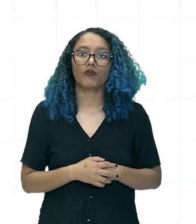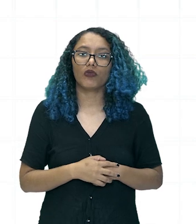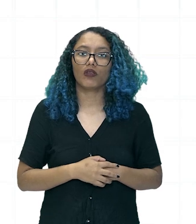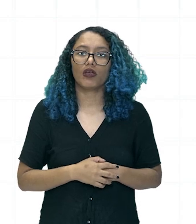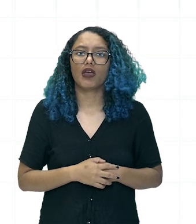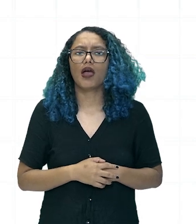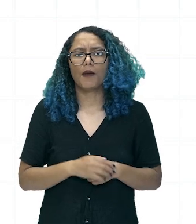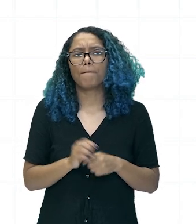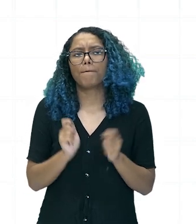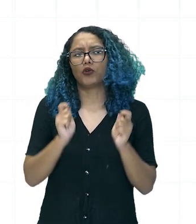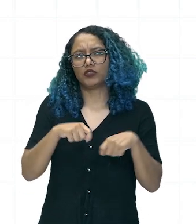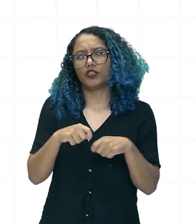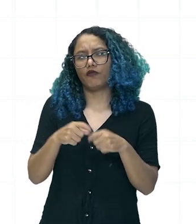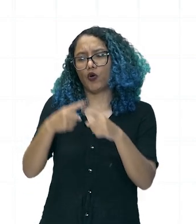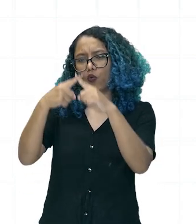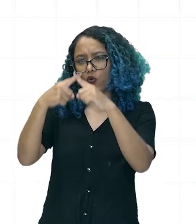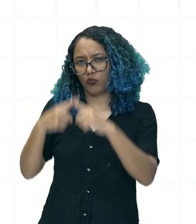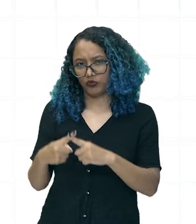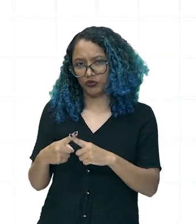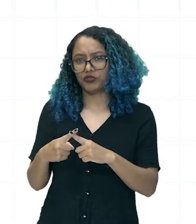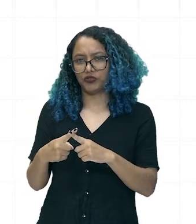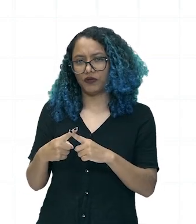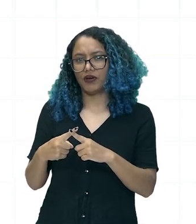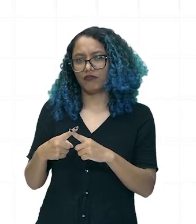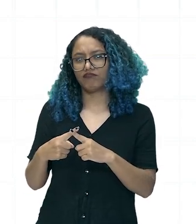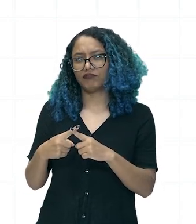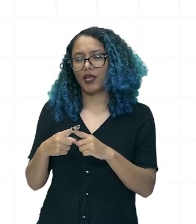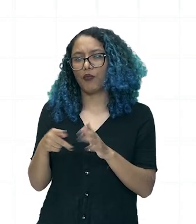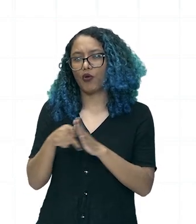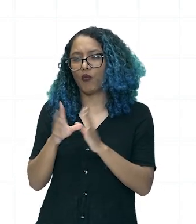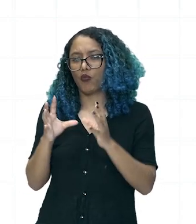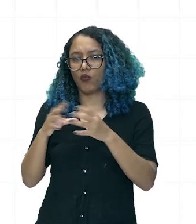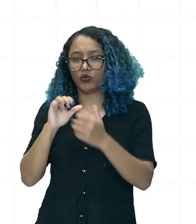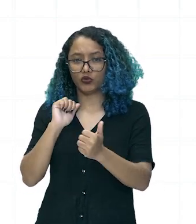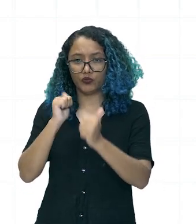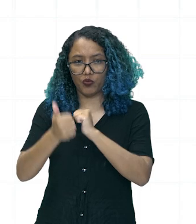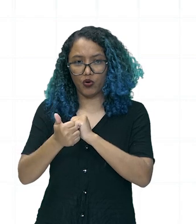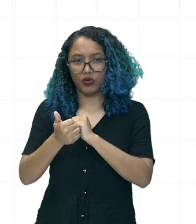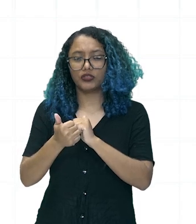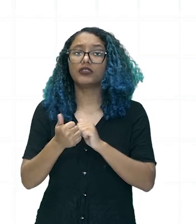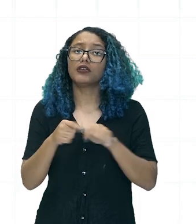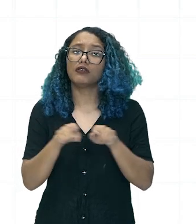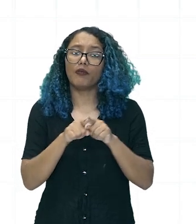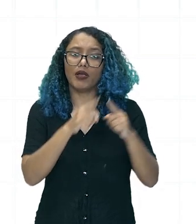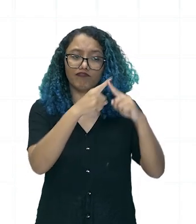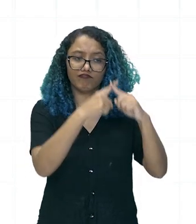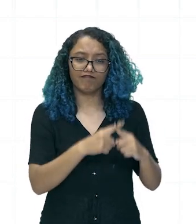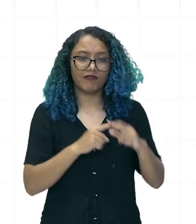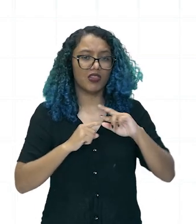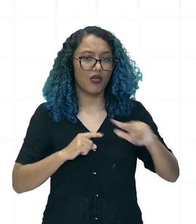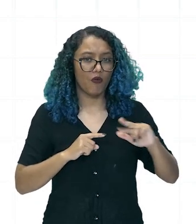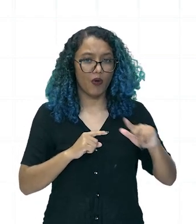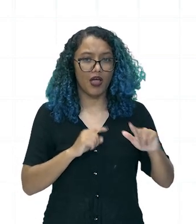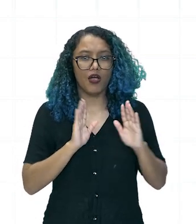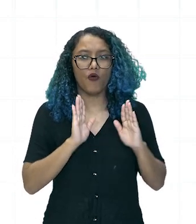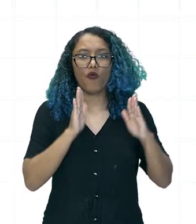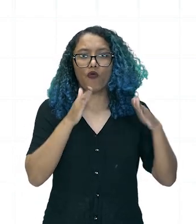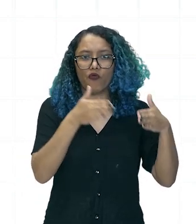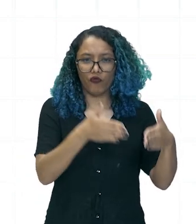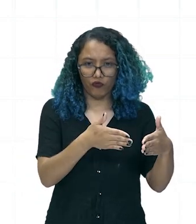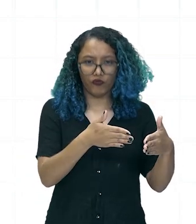tem esse poder e essa finalidade também, tá bom? De preparar o nosso corpo, de deixar mais forte, de